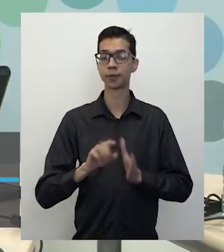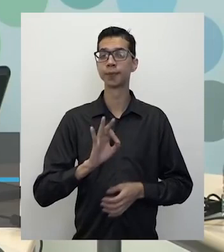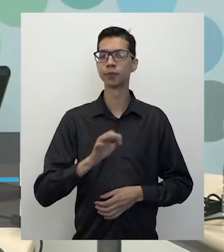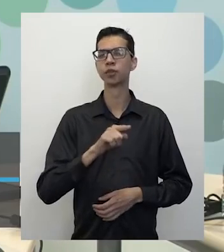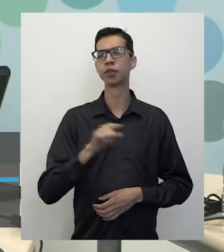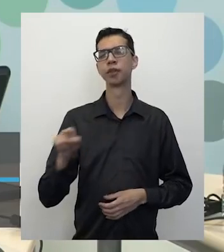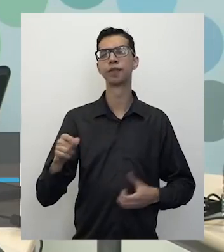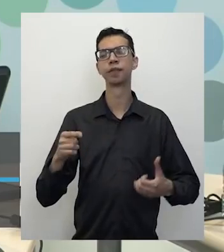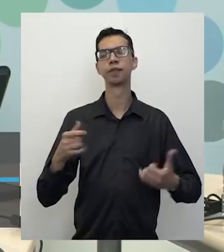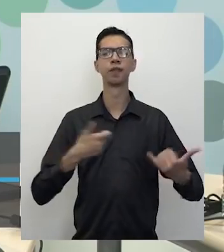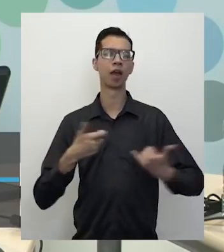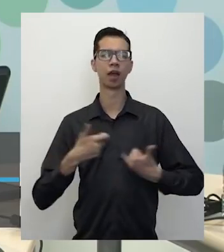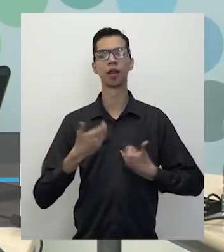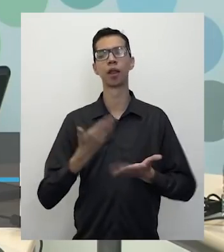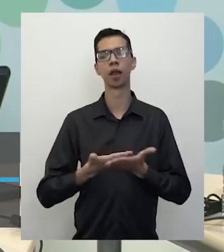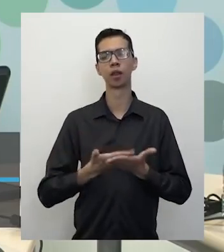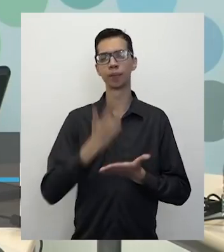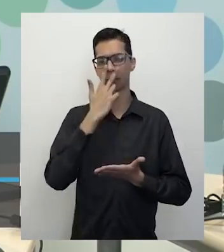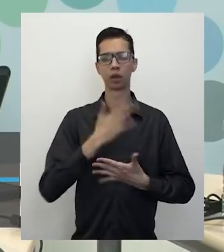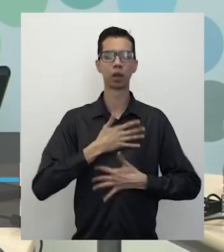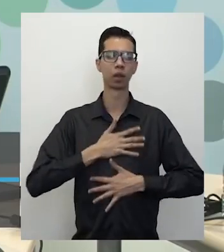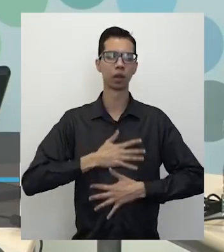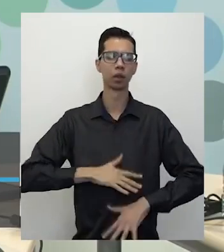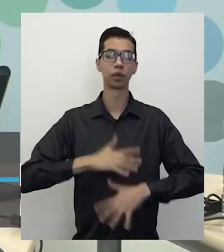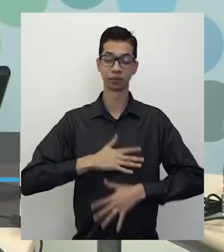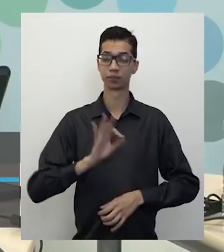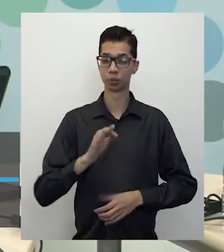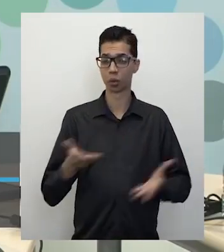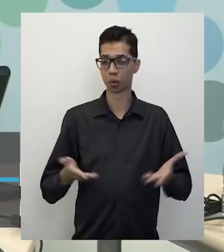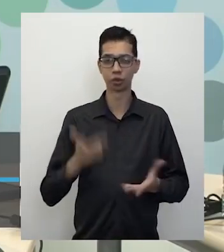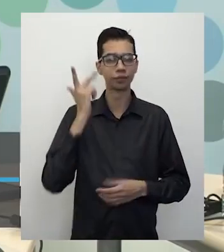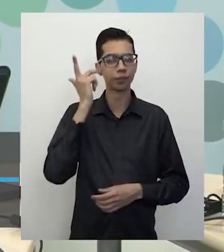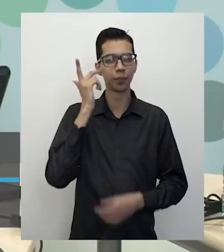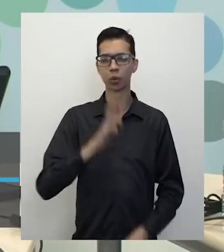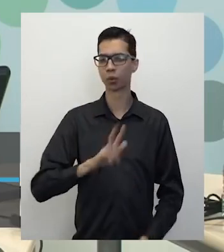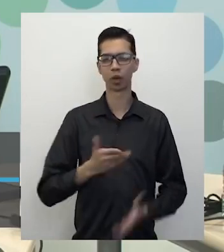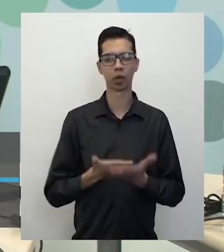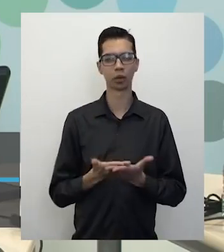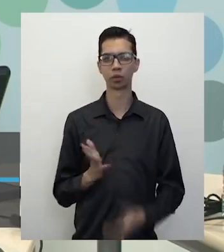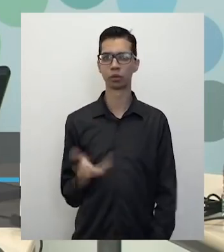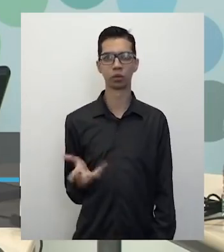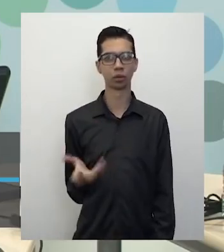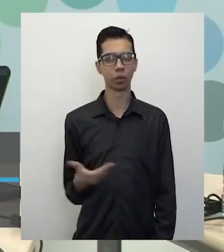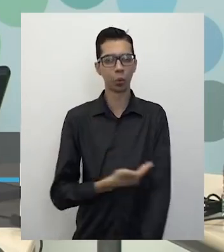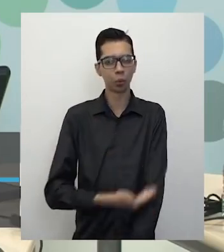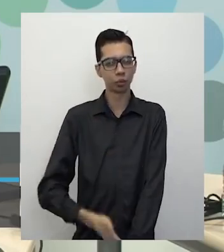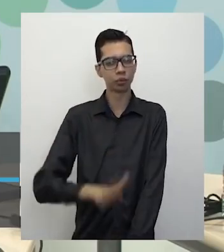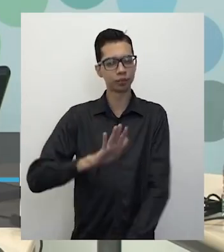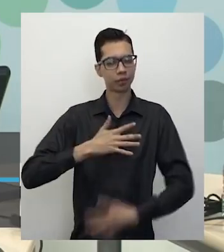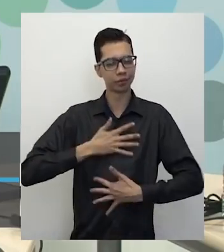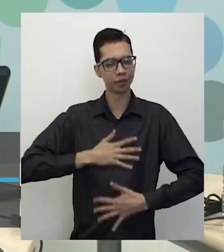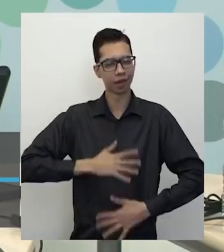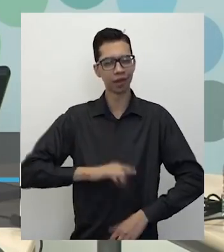hoje essa aula ela é um pouco mais calma, né? Não é uma aula tão acelerada como as outras que a gente está acostumado. Então, vamos relaxar aí,